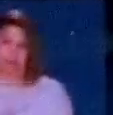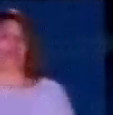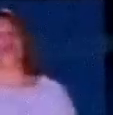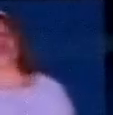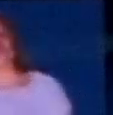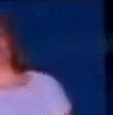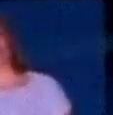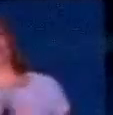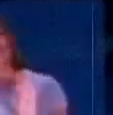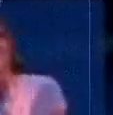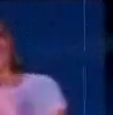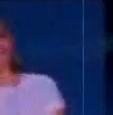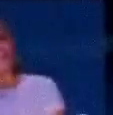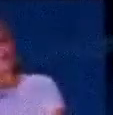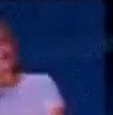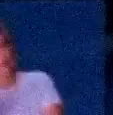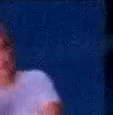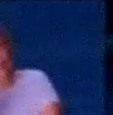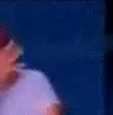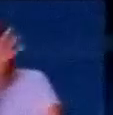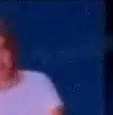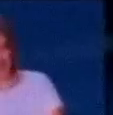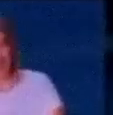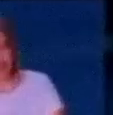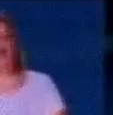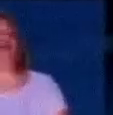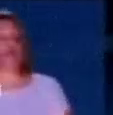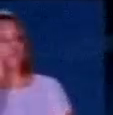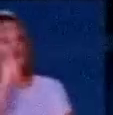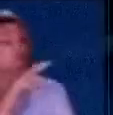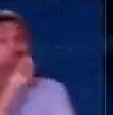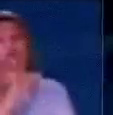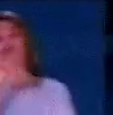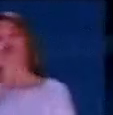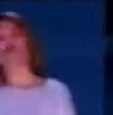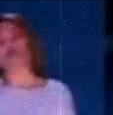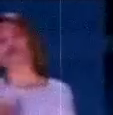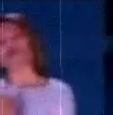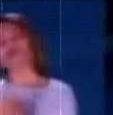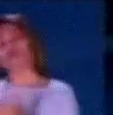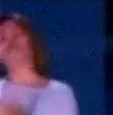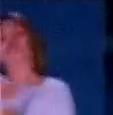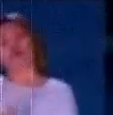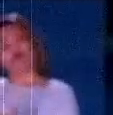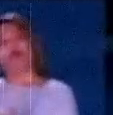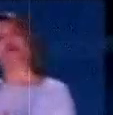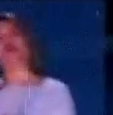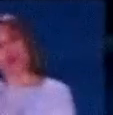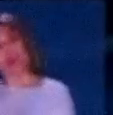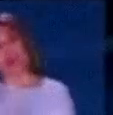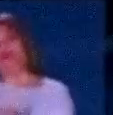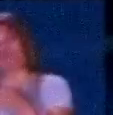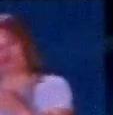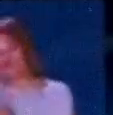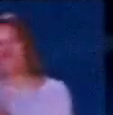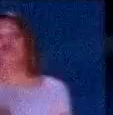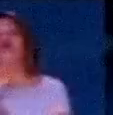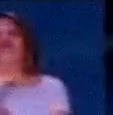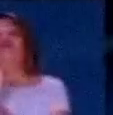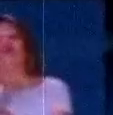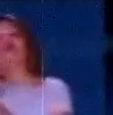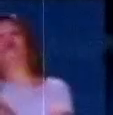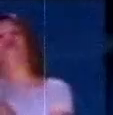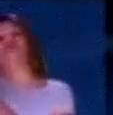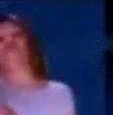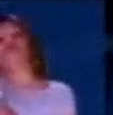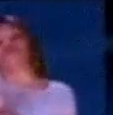oportunidade para 10 milhões de pessoas começarem a trabalhar no governo do Lula. E agora vamos criar 10 milhões de